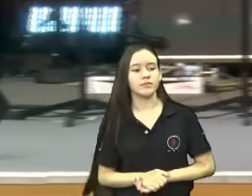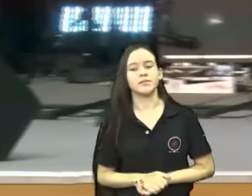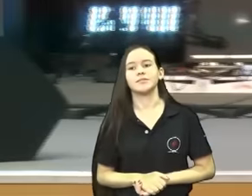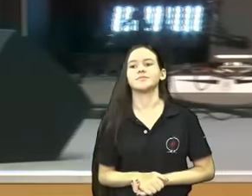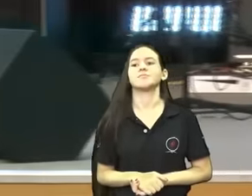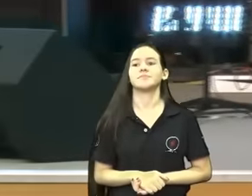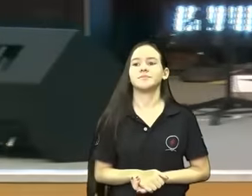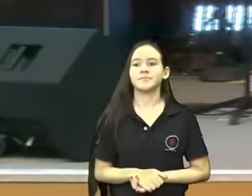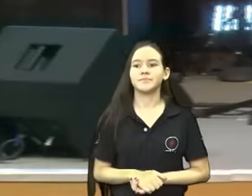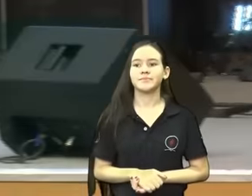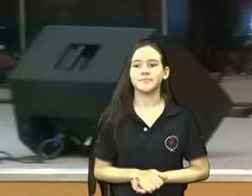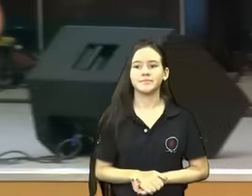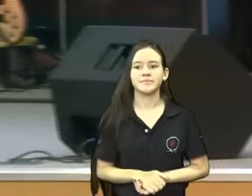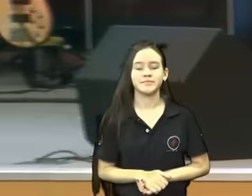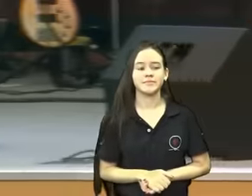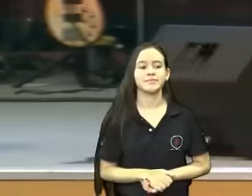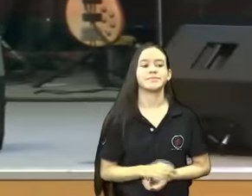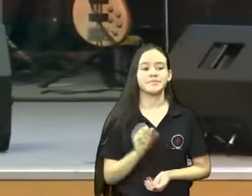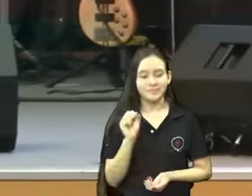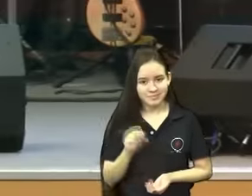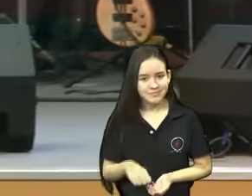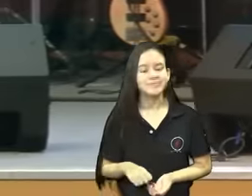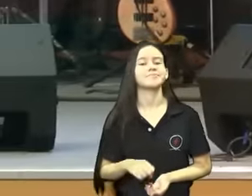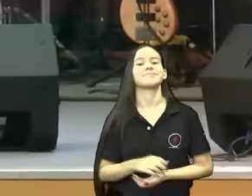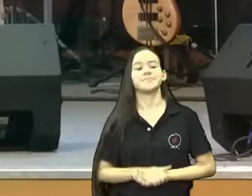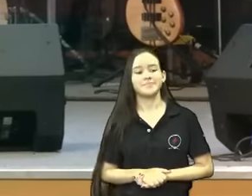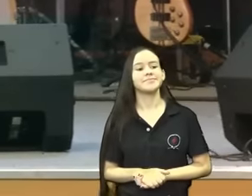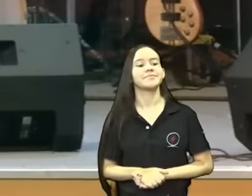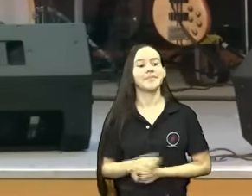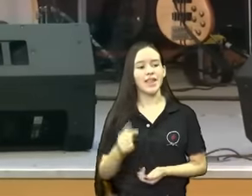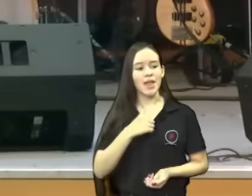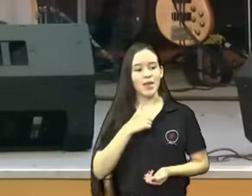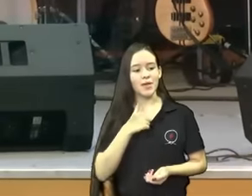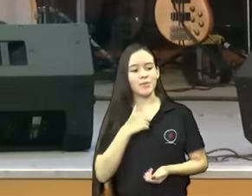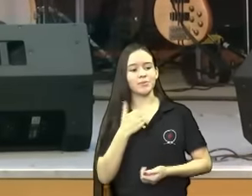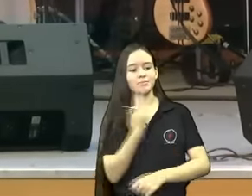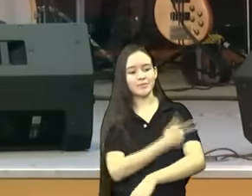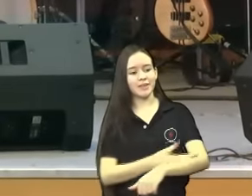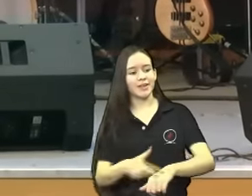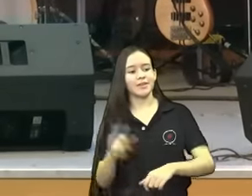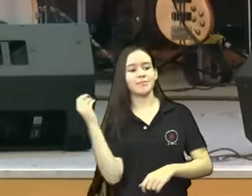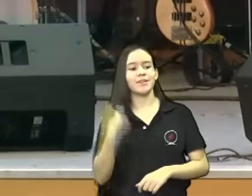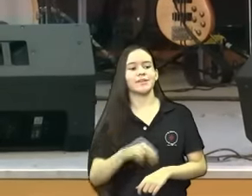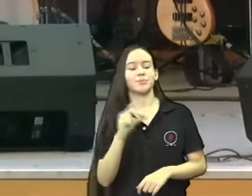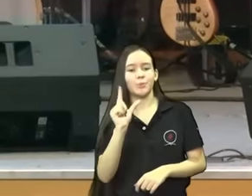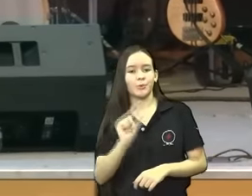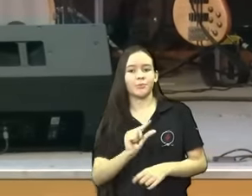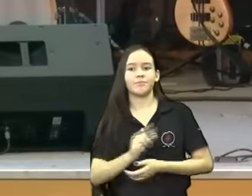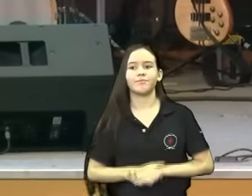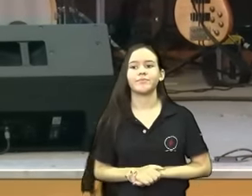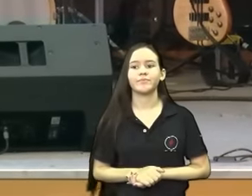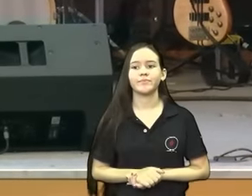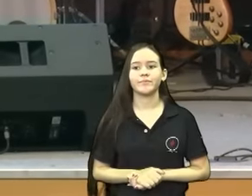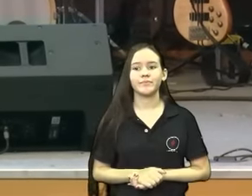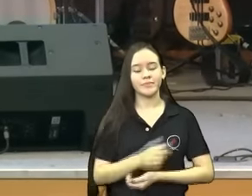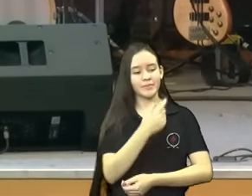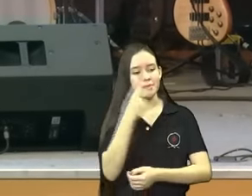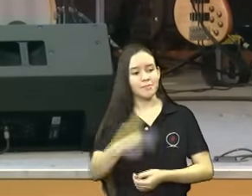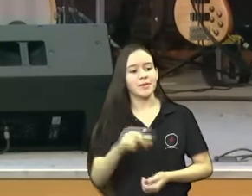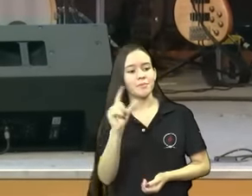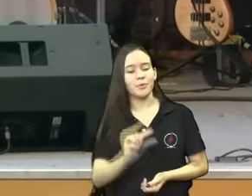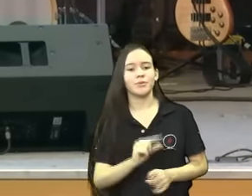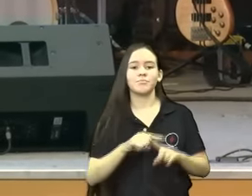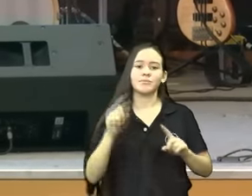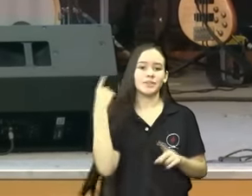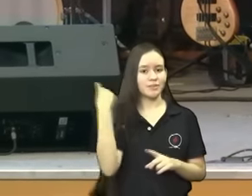já estão balançando a cabeça né Eu como fui um garoto comportado apanhei pouco Tá certo mapa aí pouco mas